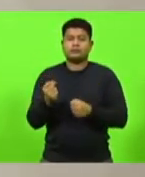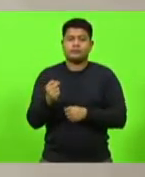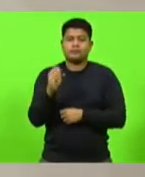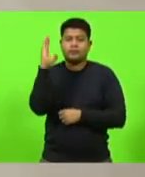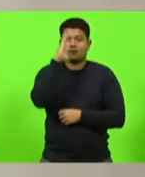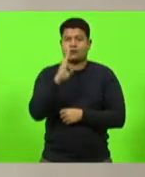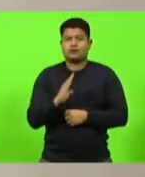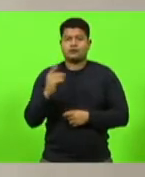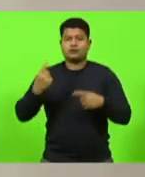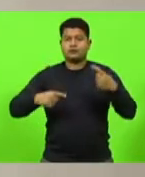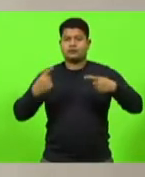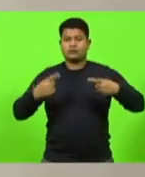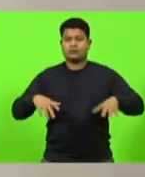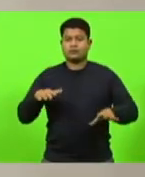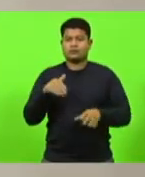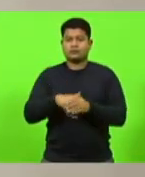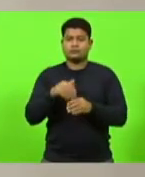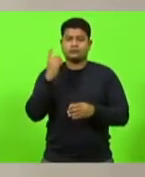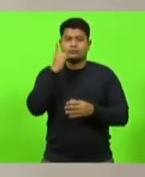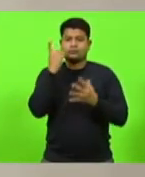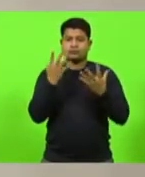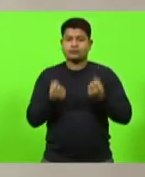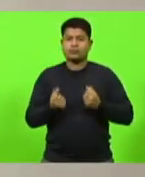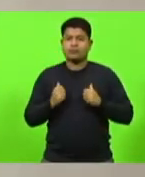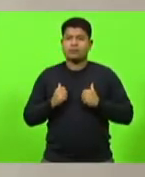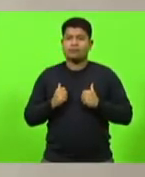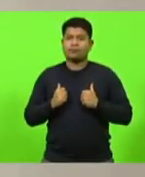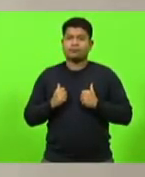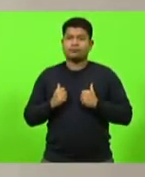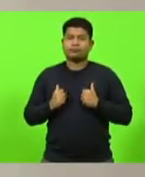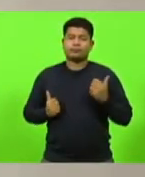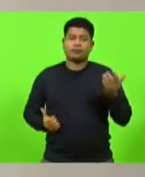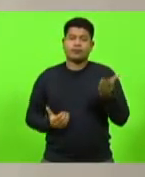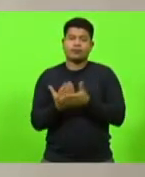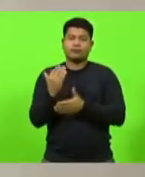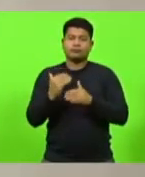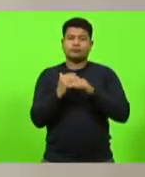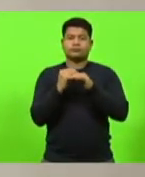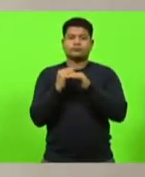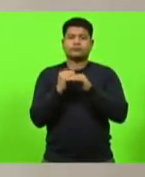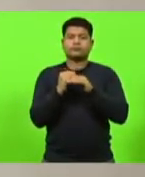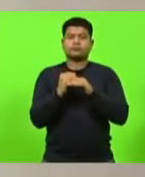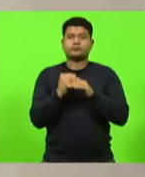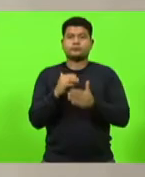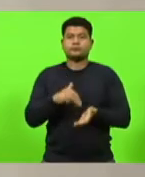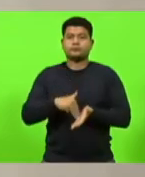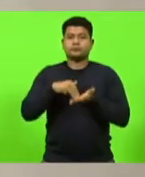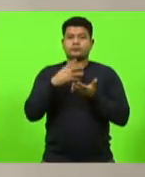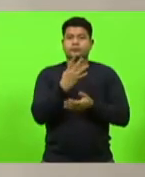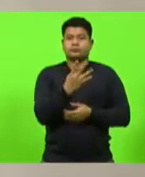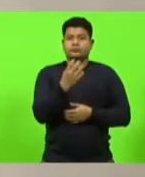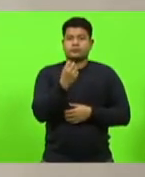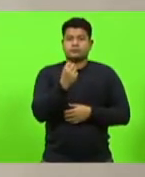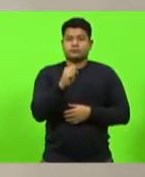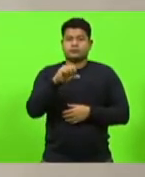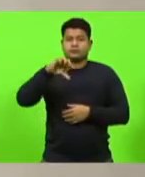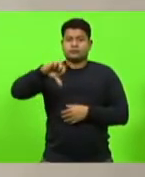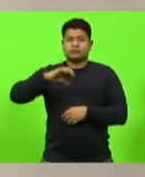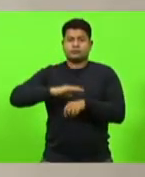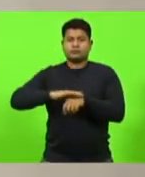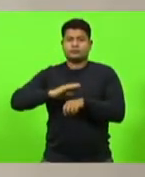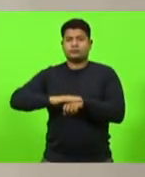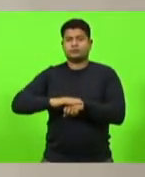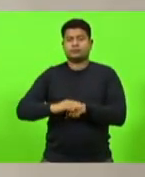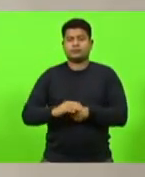discutir, em votação. Deputados que aprovam, permaneçam como se encontram. Aprovado por unanimidade. Moção 489, autor